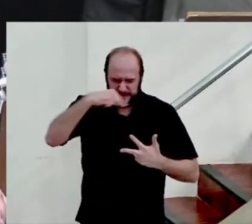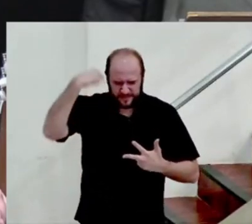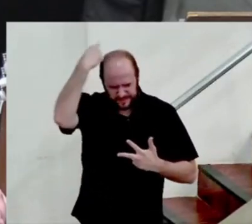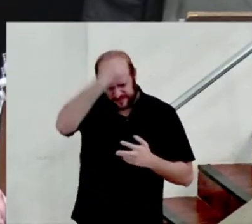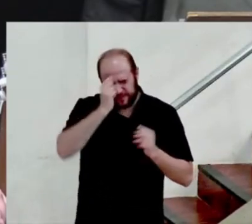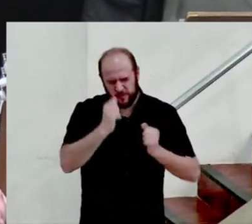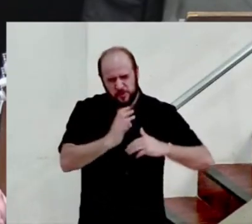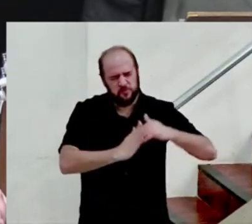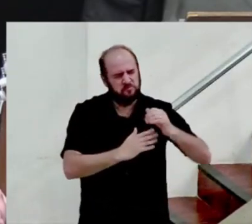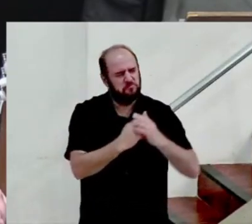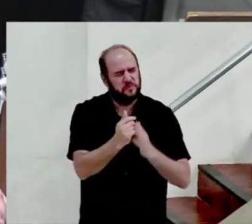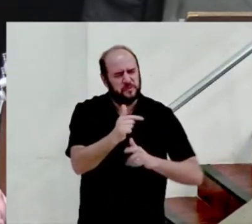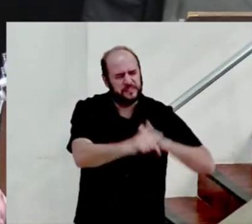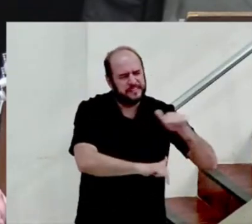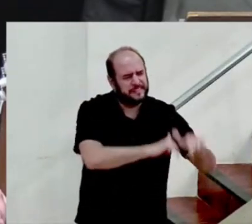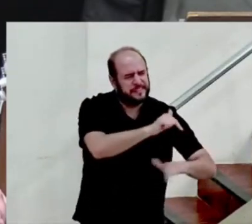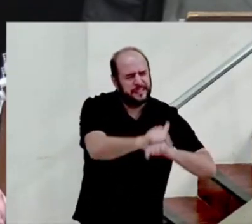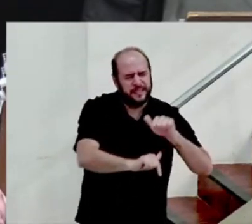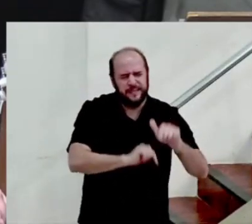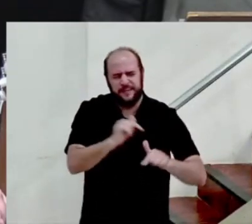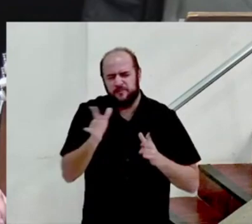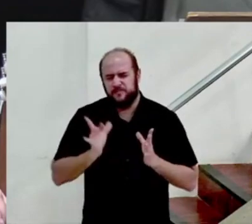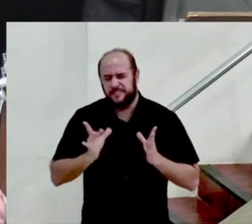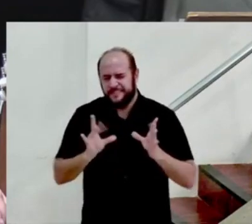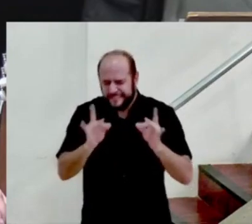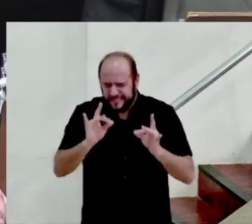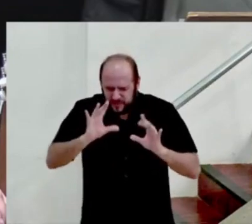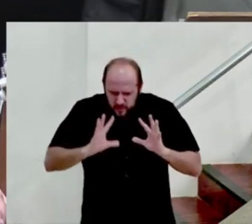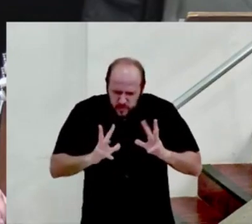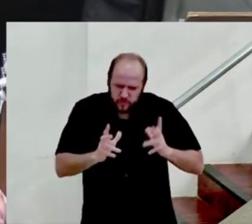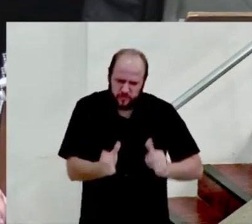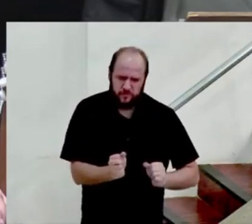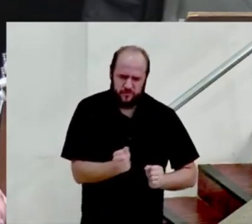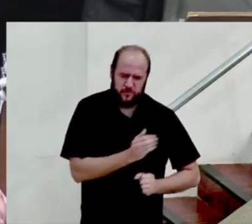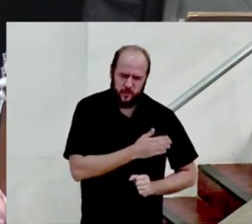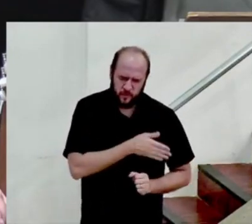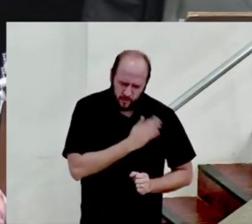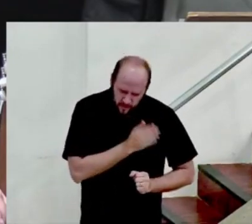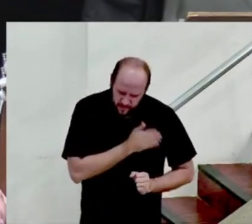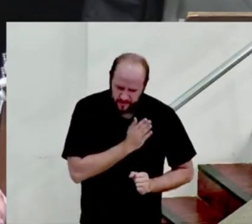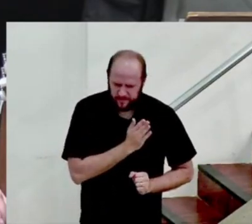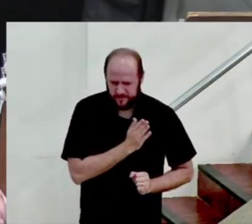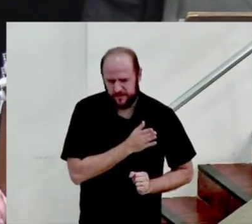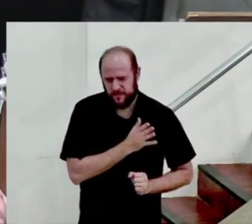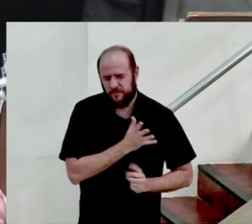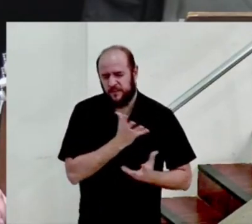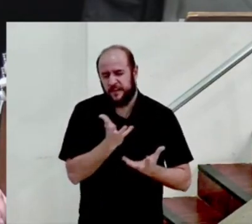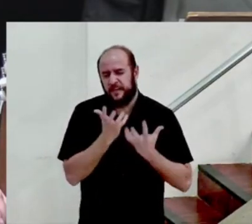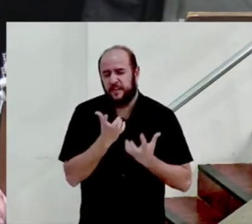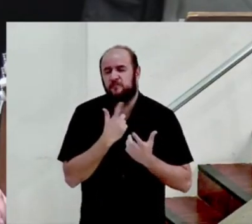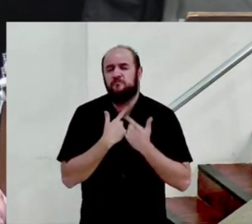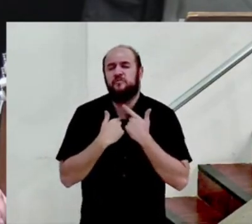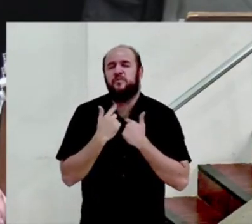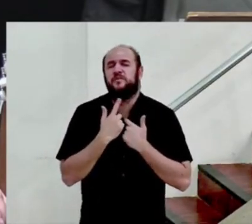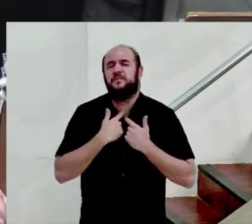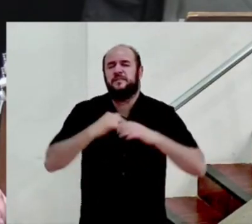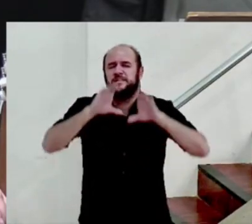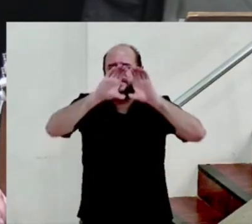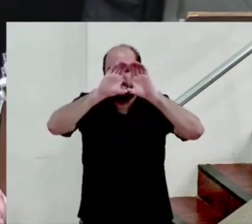se envolvam com obras que são dignas, que o nosso coração almeje aquilo que é